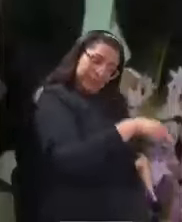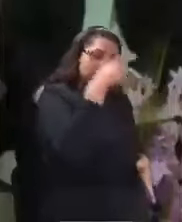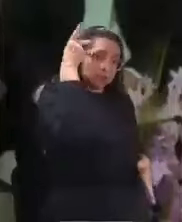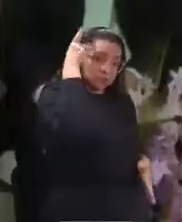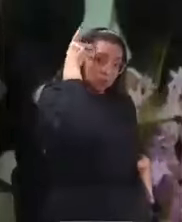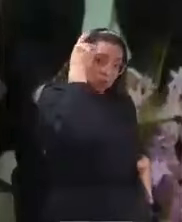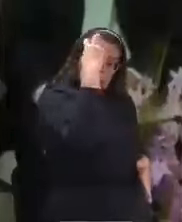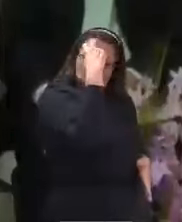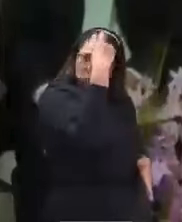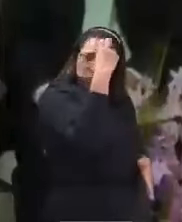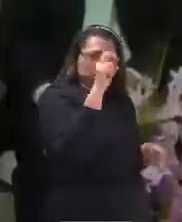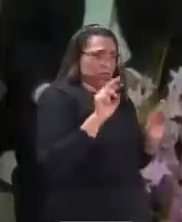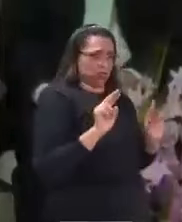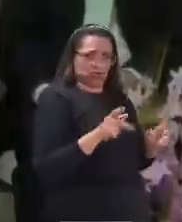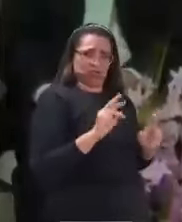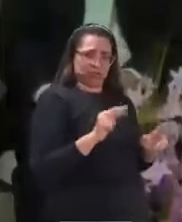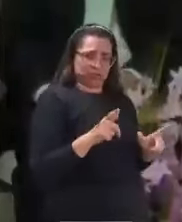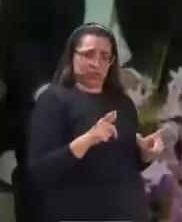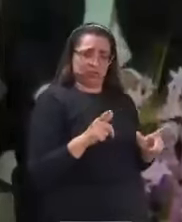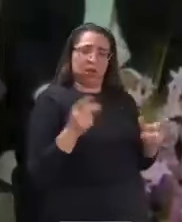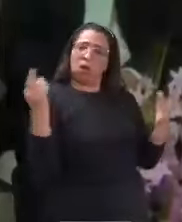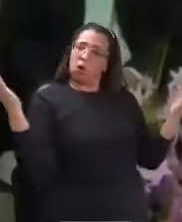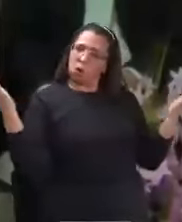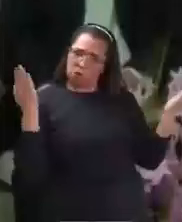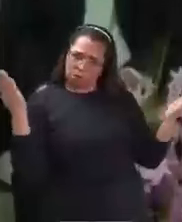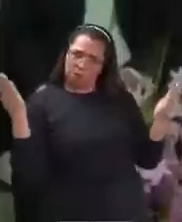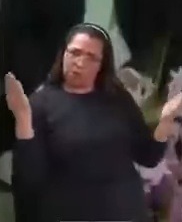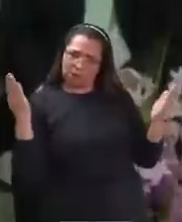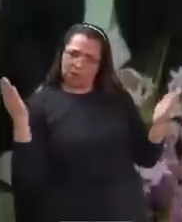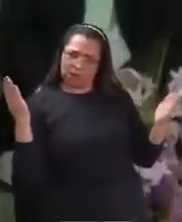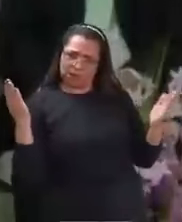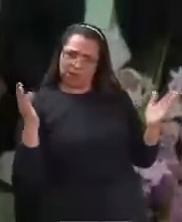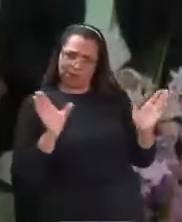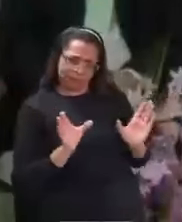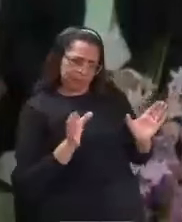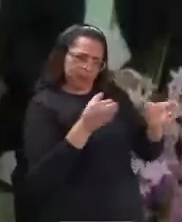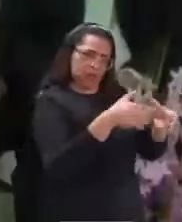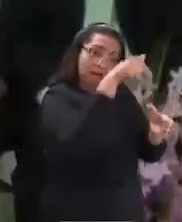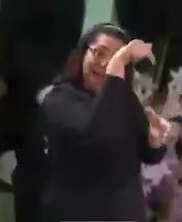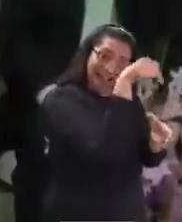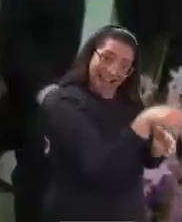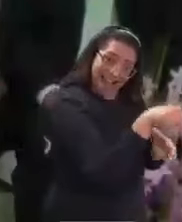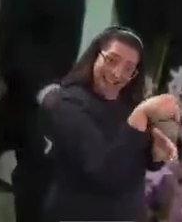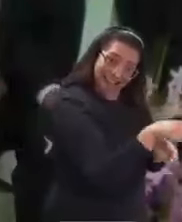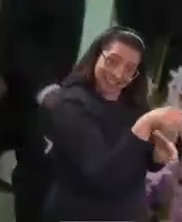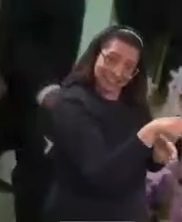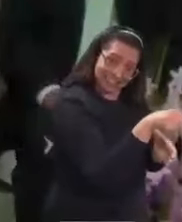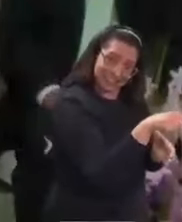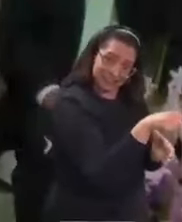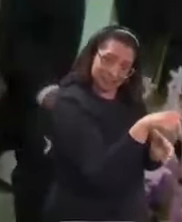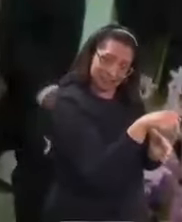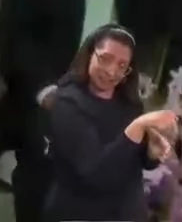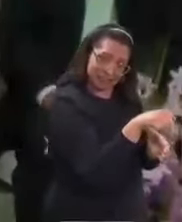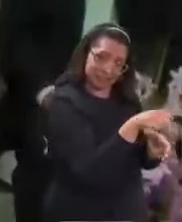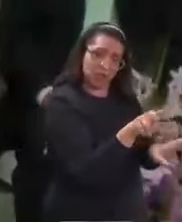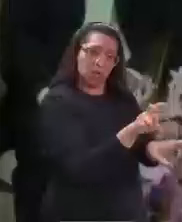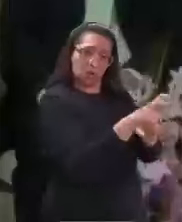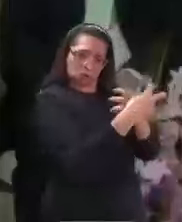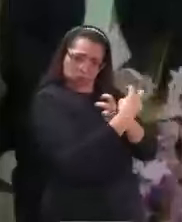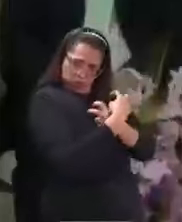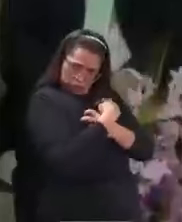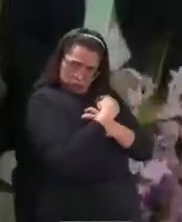impregnar mesmo estando na região de gozem mas vão ser impregnados então o projeto vai crescendo